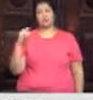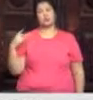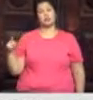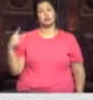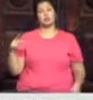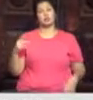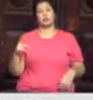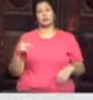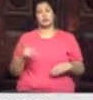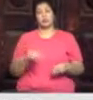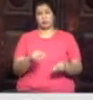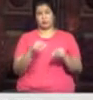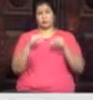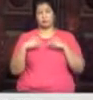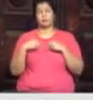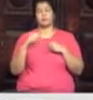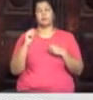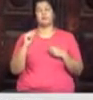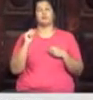pela rede SEJA,